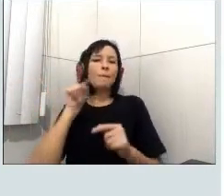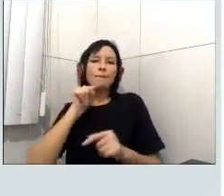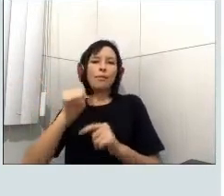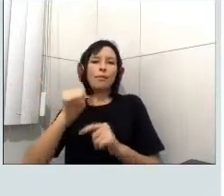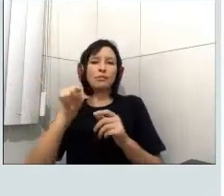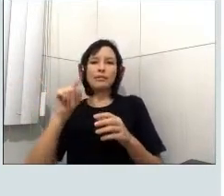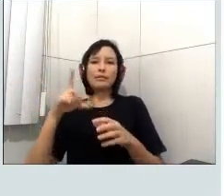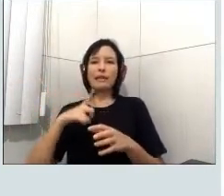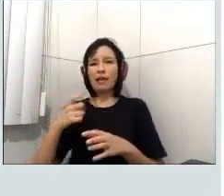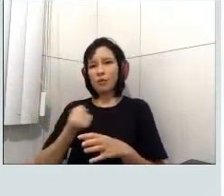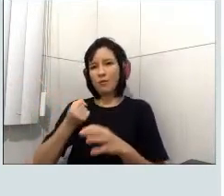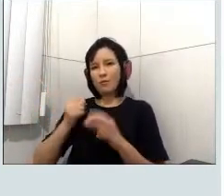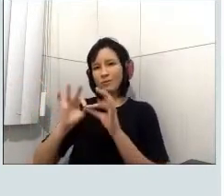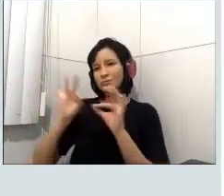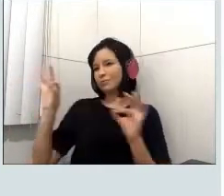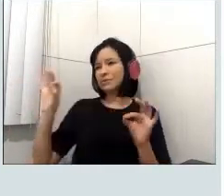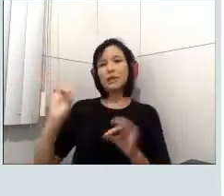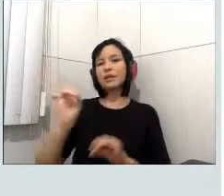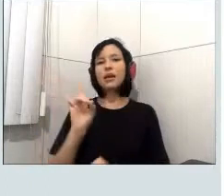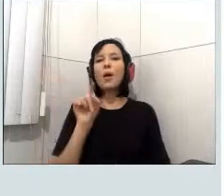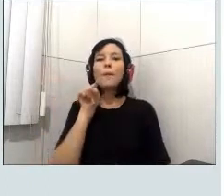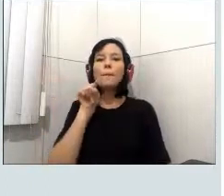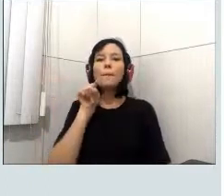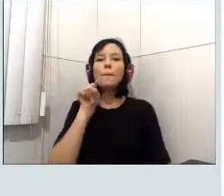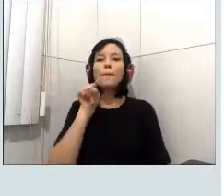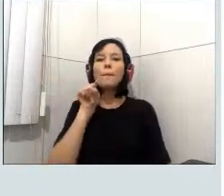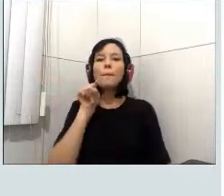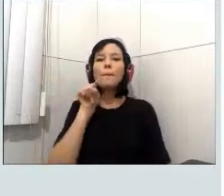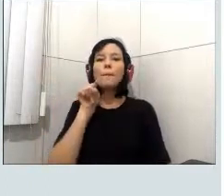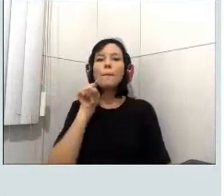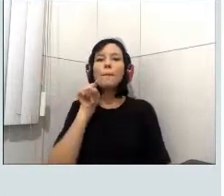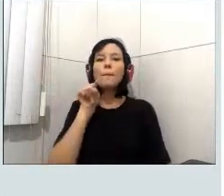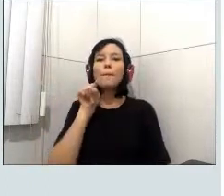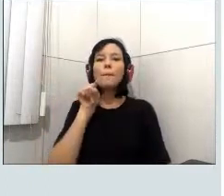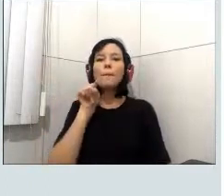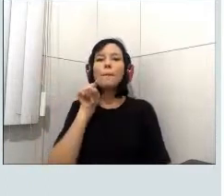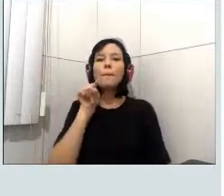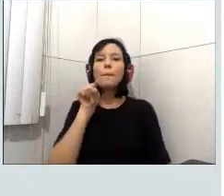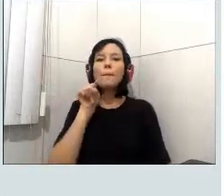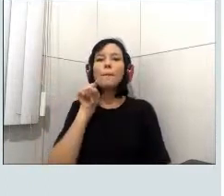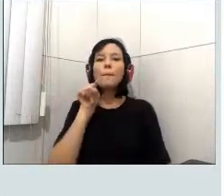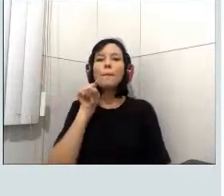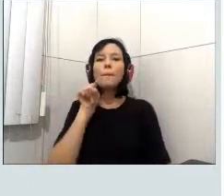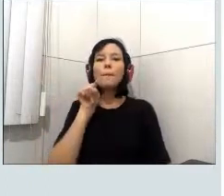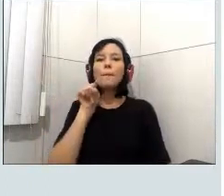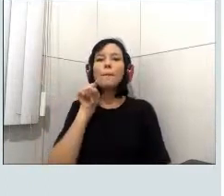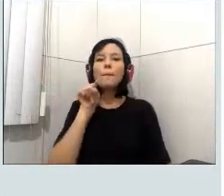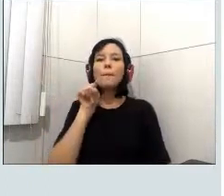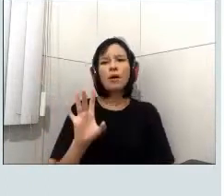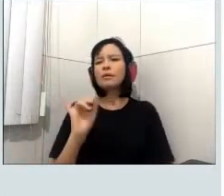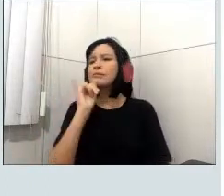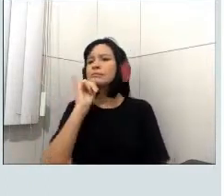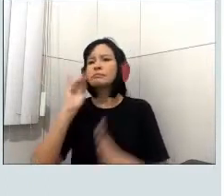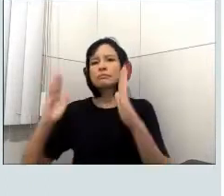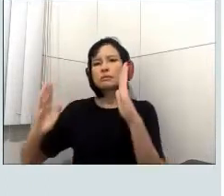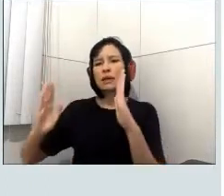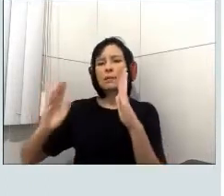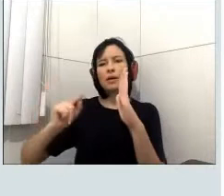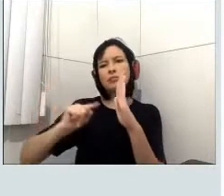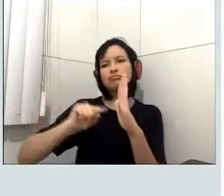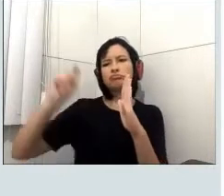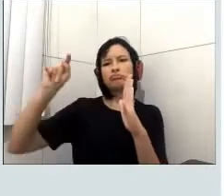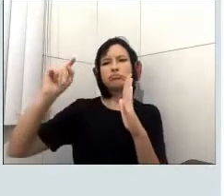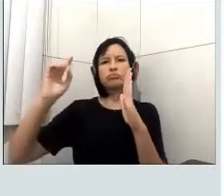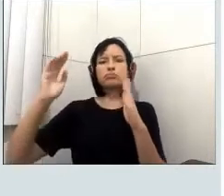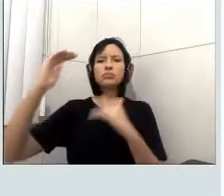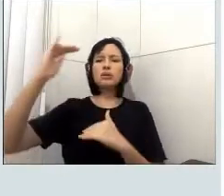só estivesse sendo representado. Ele é apenas um ponto. Só isso. A questão da dimensão é que ele realmente, por